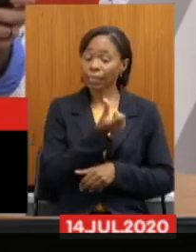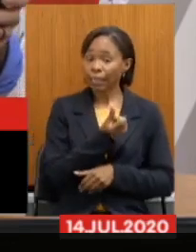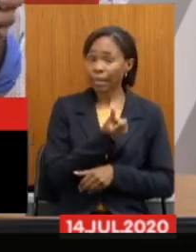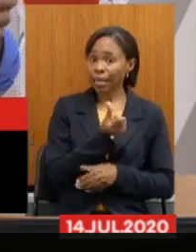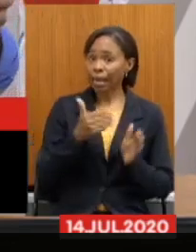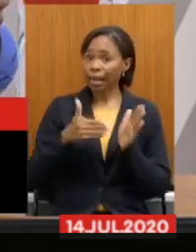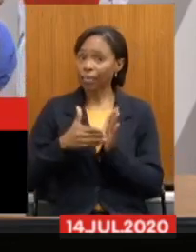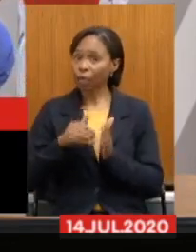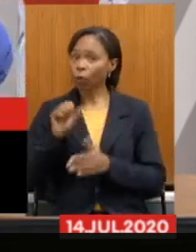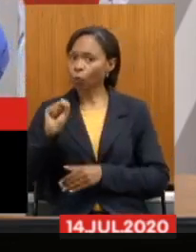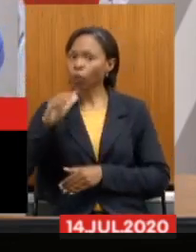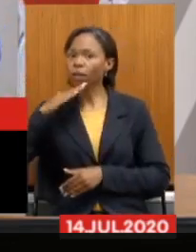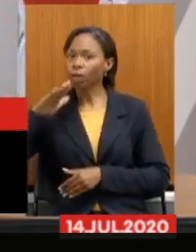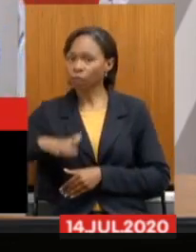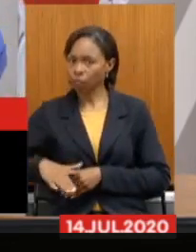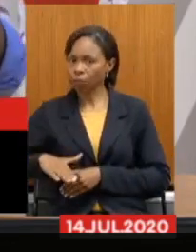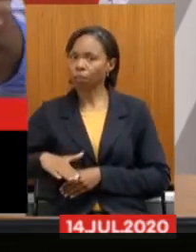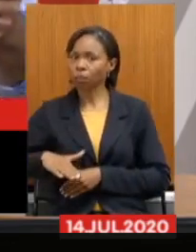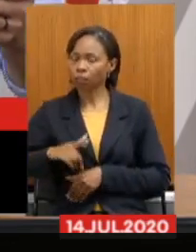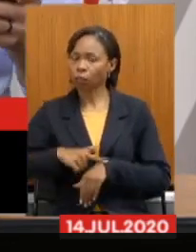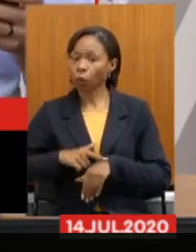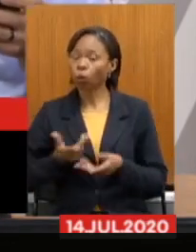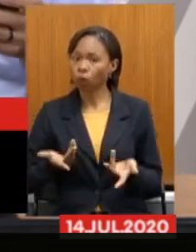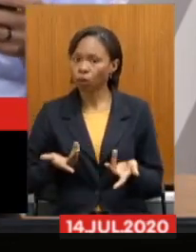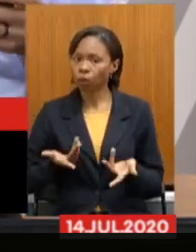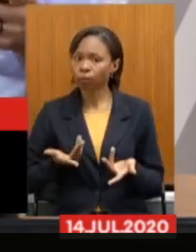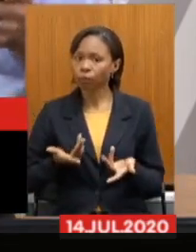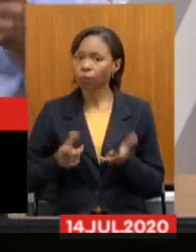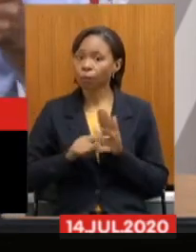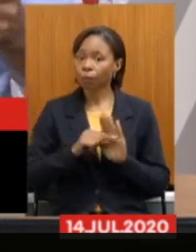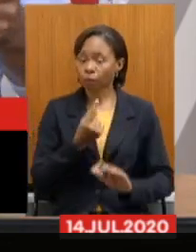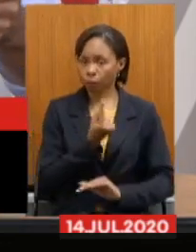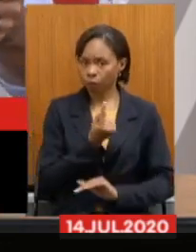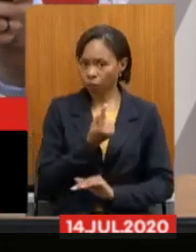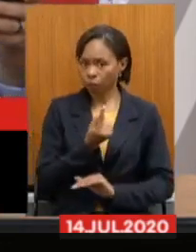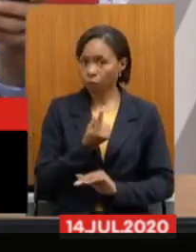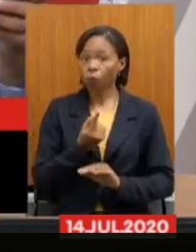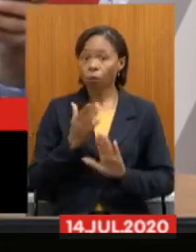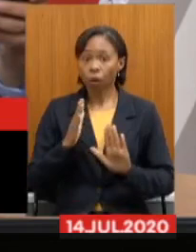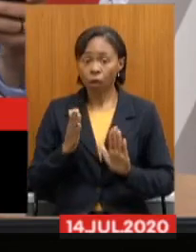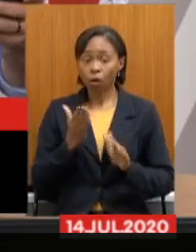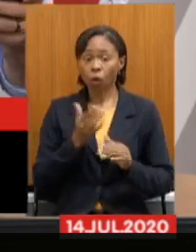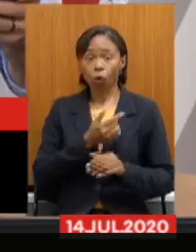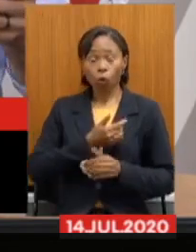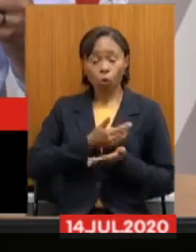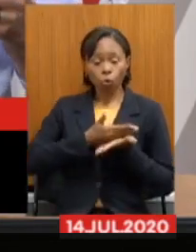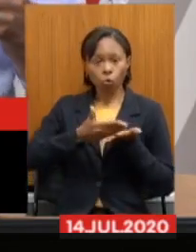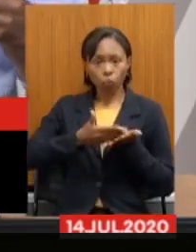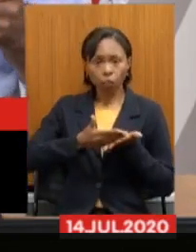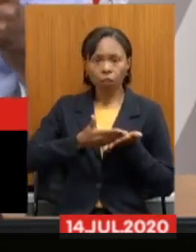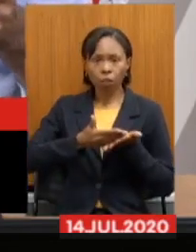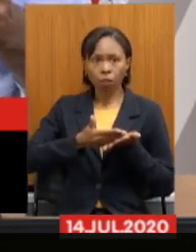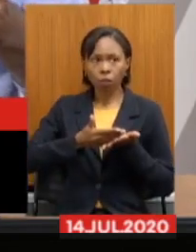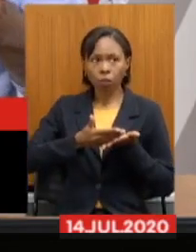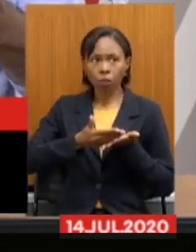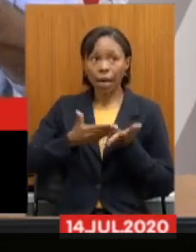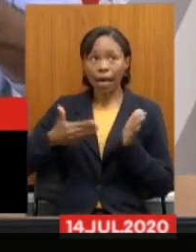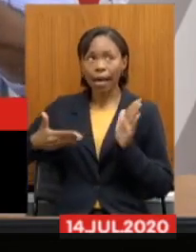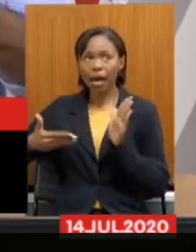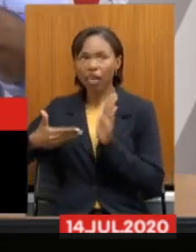1º. Serão concluídos, após as 20 horas, os atos iniciados antes,